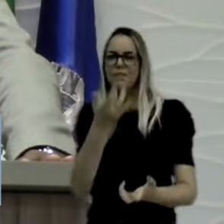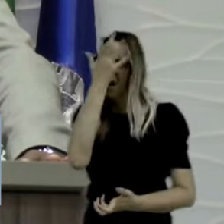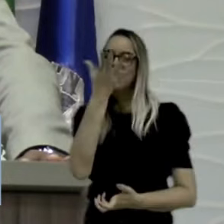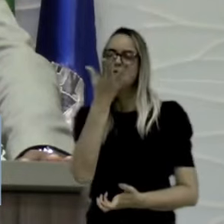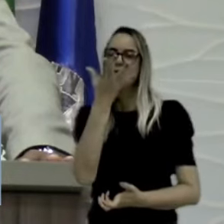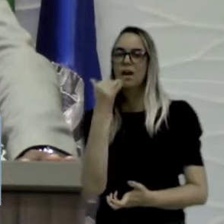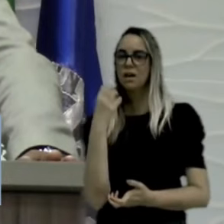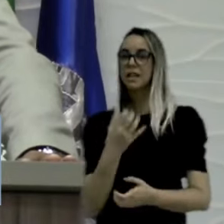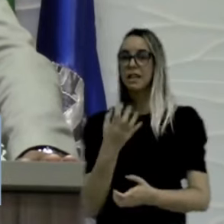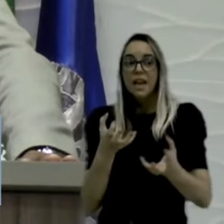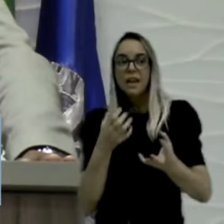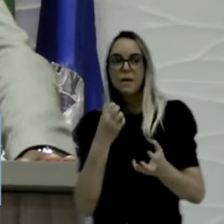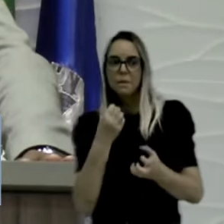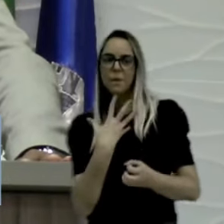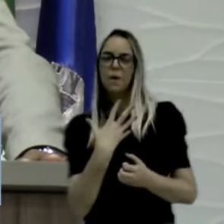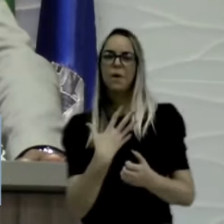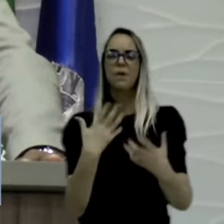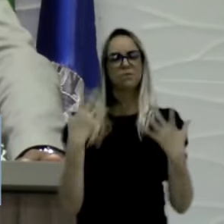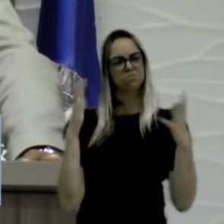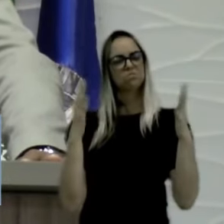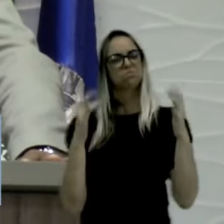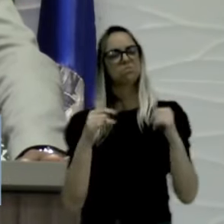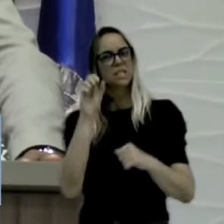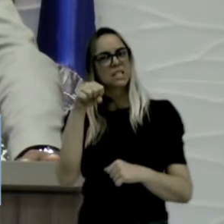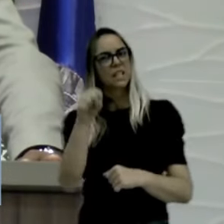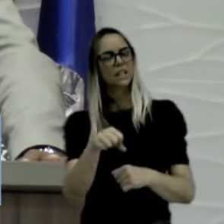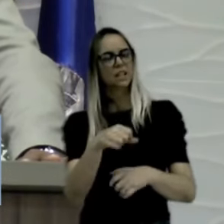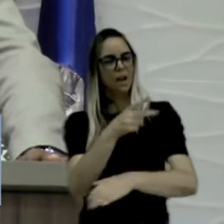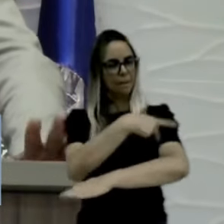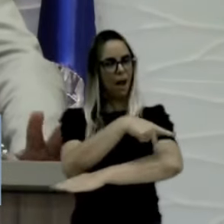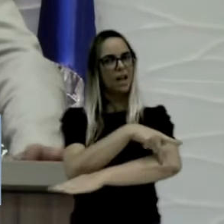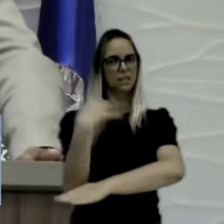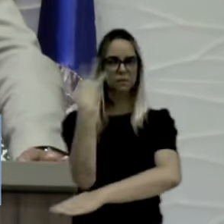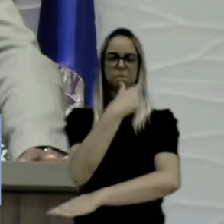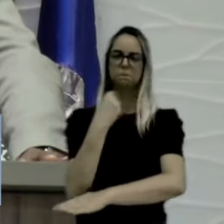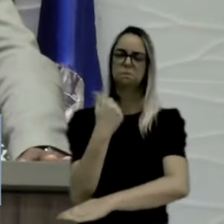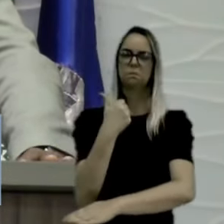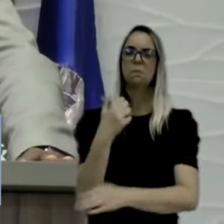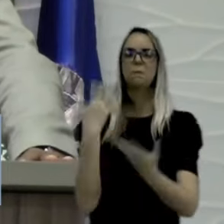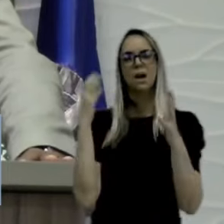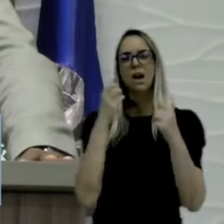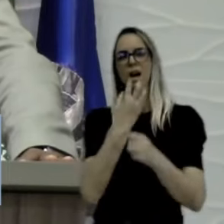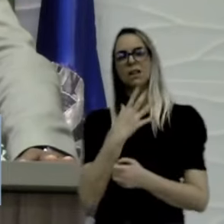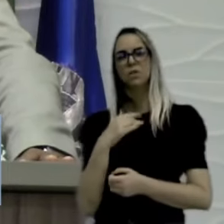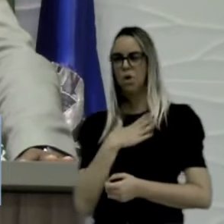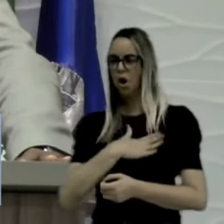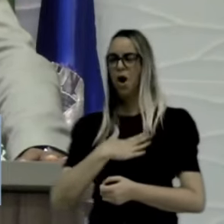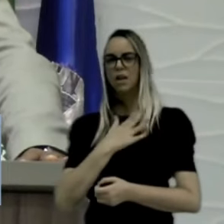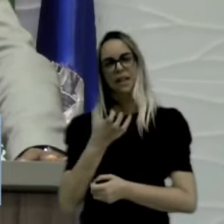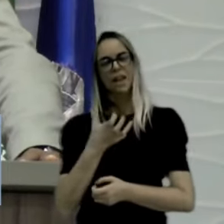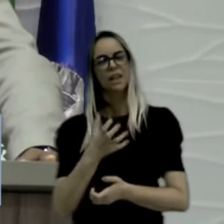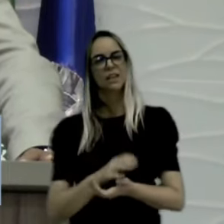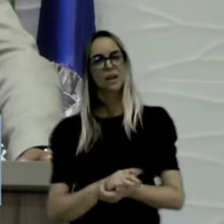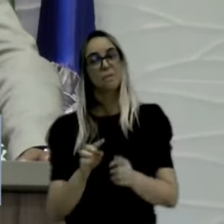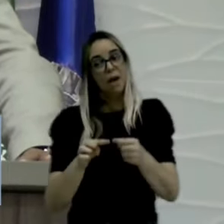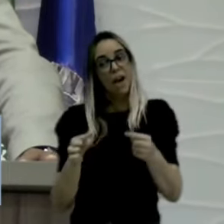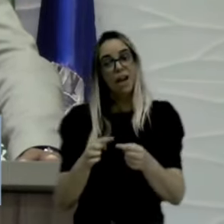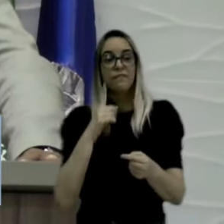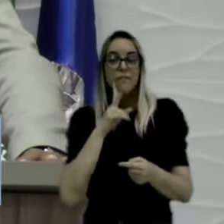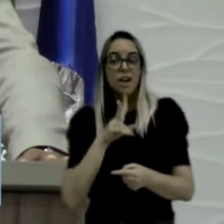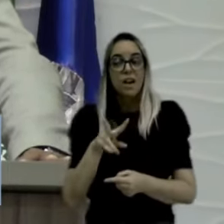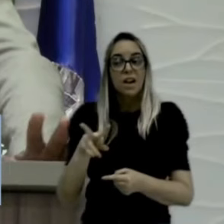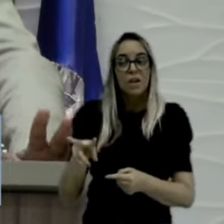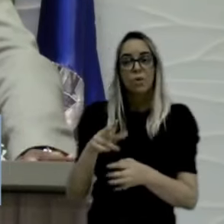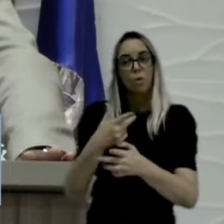bem feita? Tá de parabéns o prefeito, sim. Feita as praças. Quem é que não quer o bem para São Bento do Una? Claro que a gente quer, mas precisa rever muitas